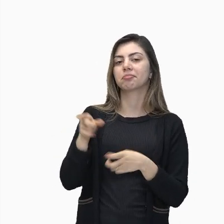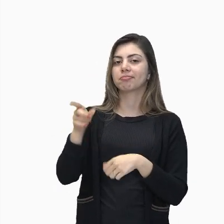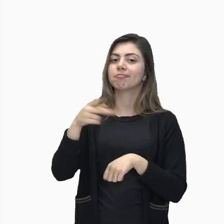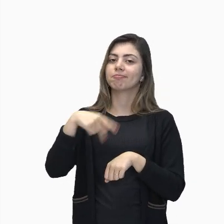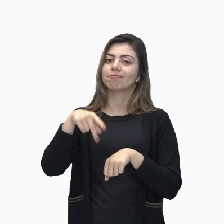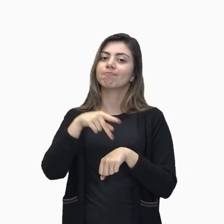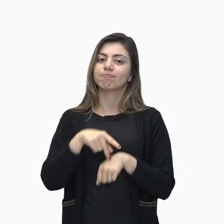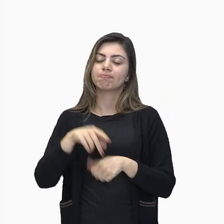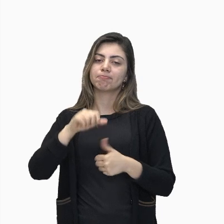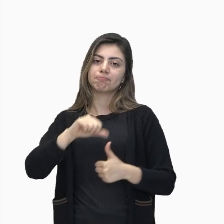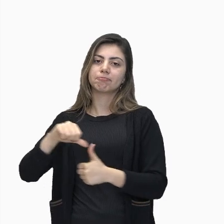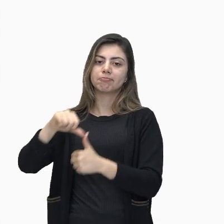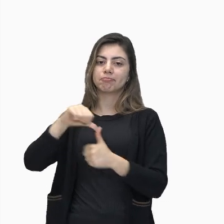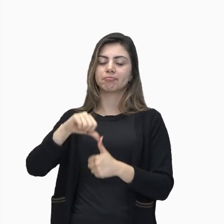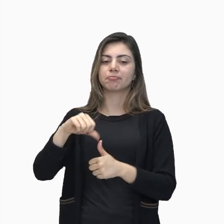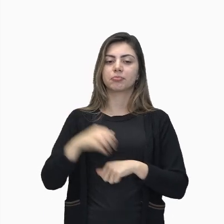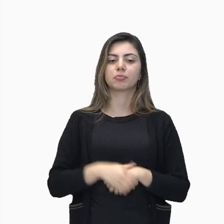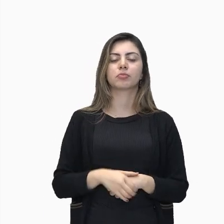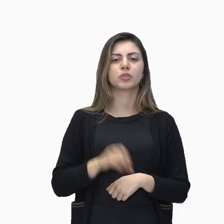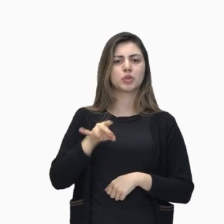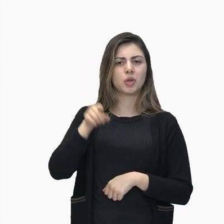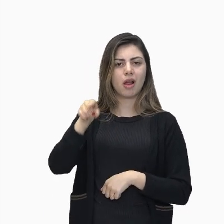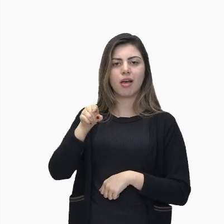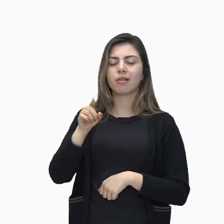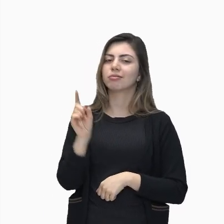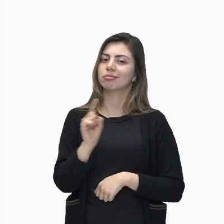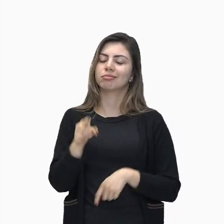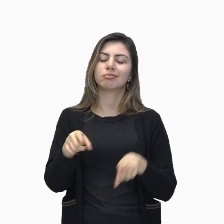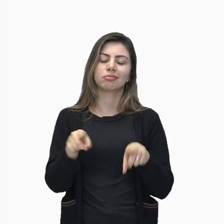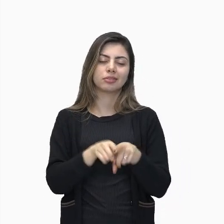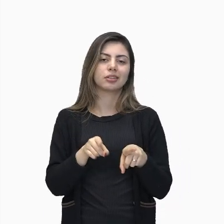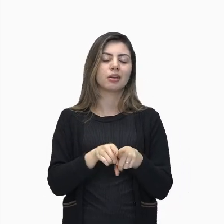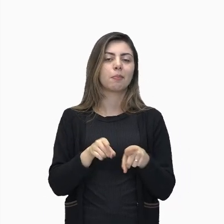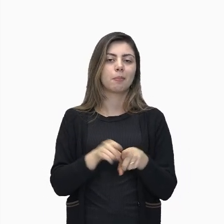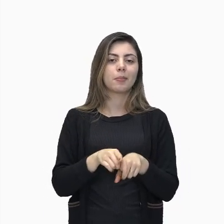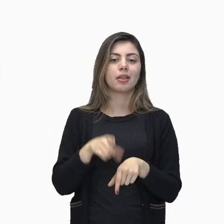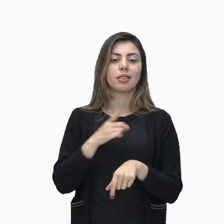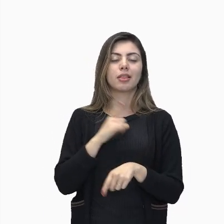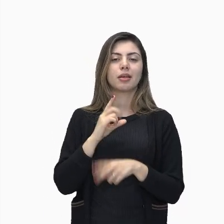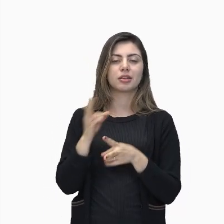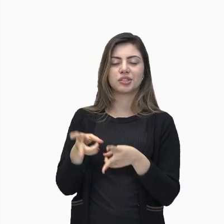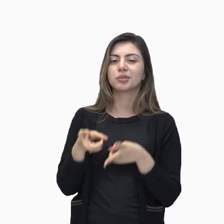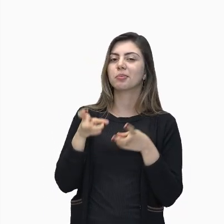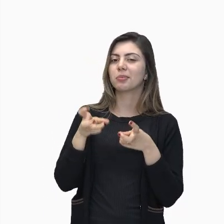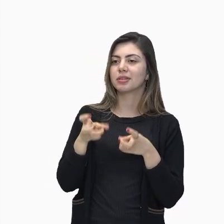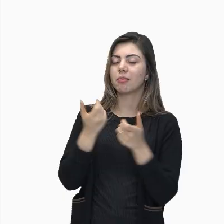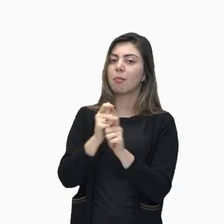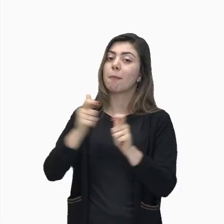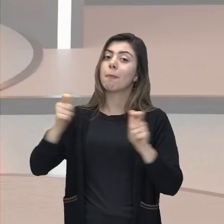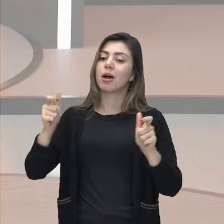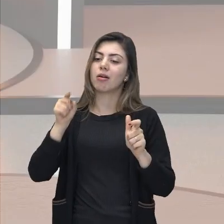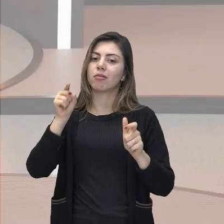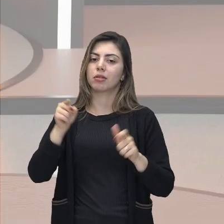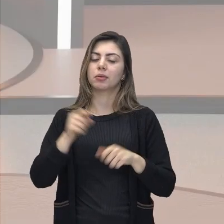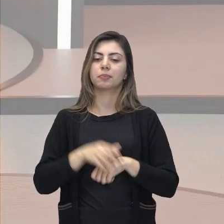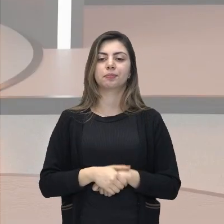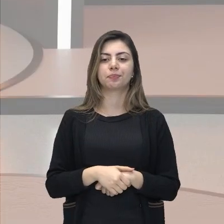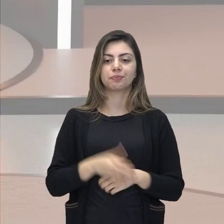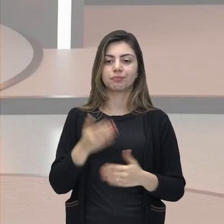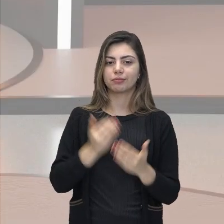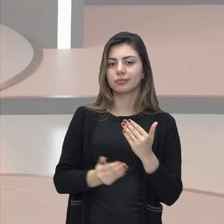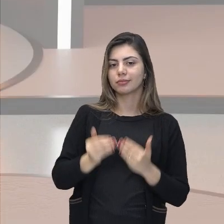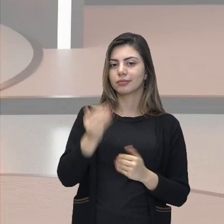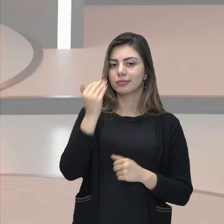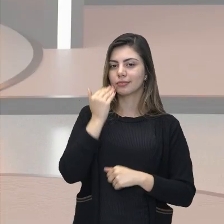da América Central. Não só lá, mas também lá se observa bastante. Vamos adiante aqui e